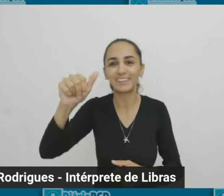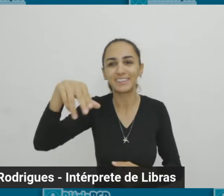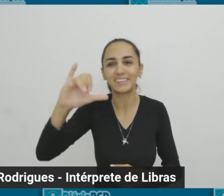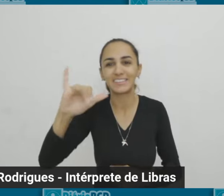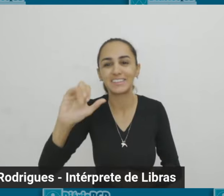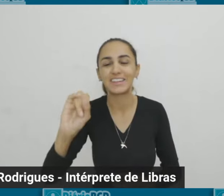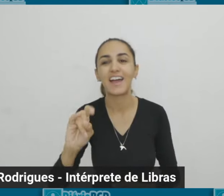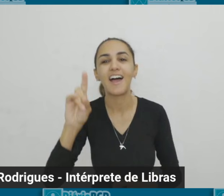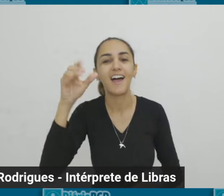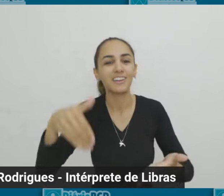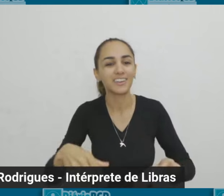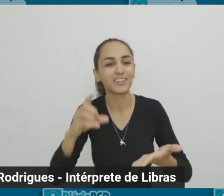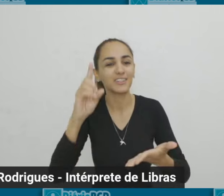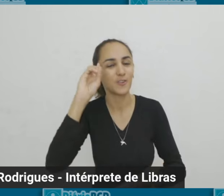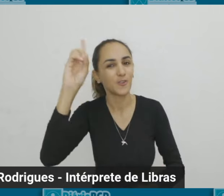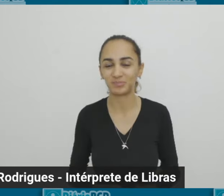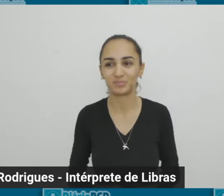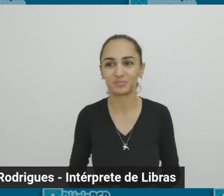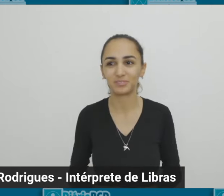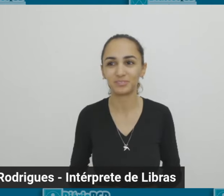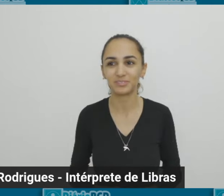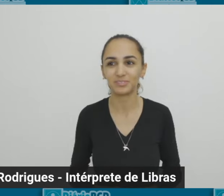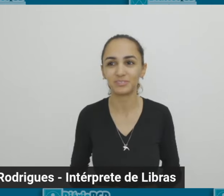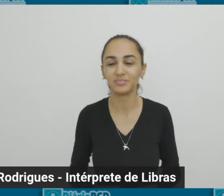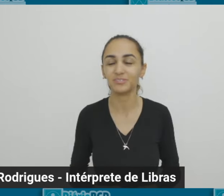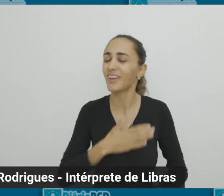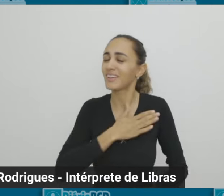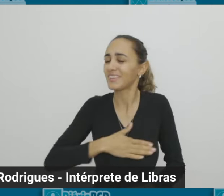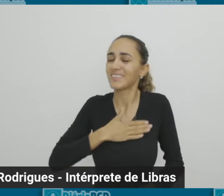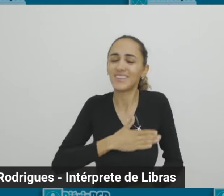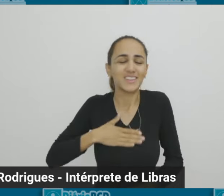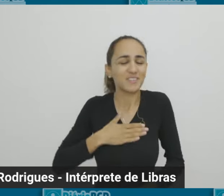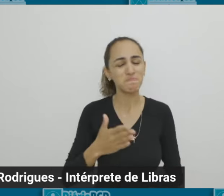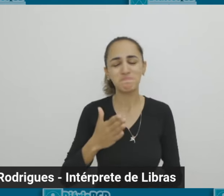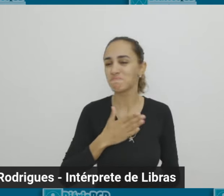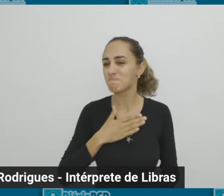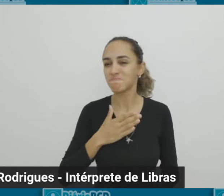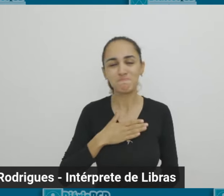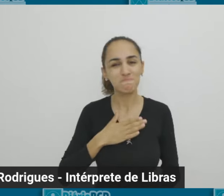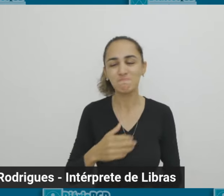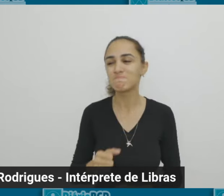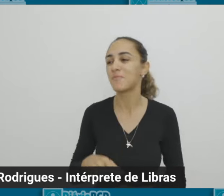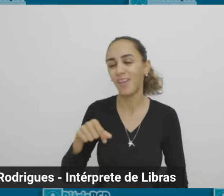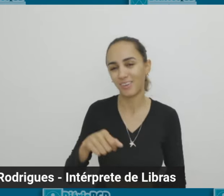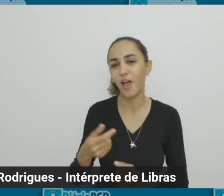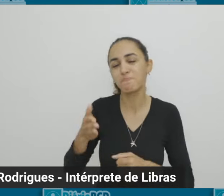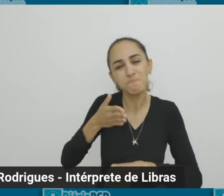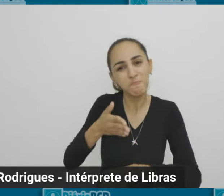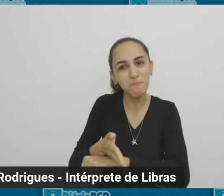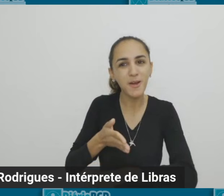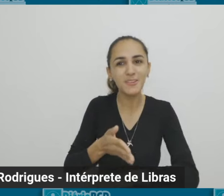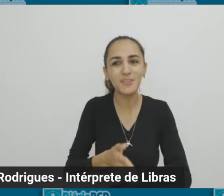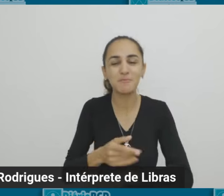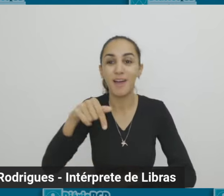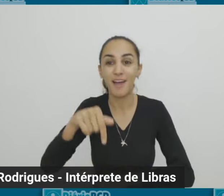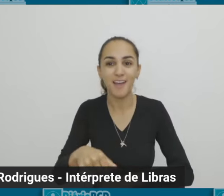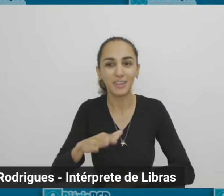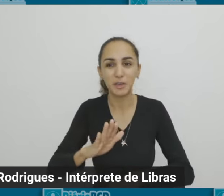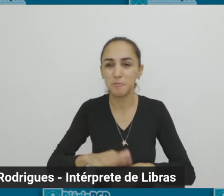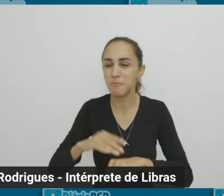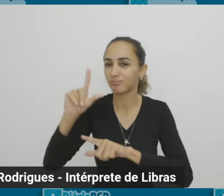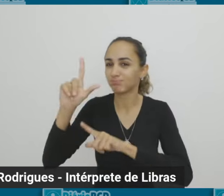PCD. Obrigado por estar conosco, doutor Joelson. Satisfação toda minha, Abrão, participar de mais um programa